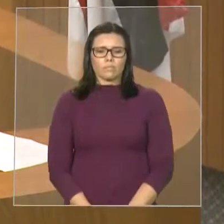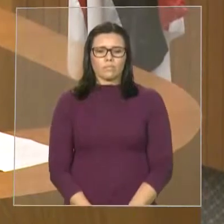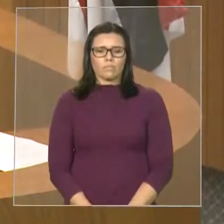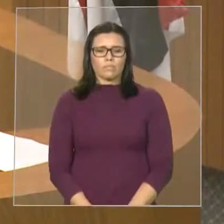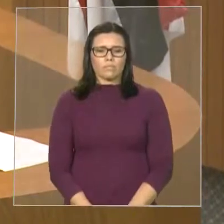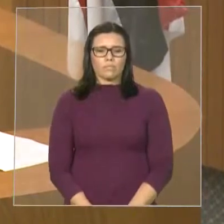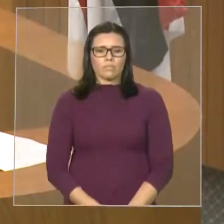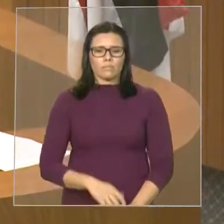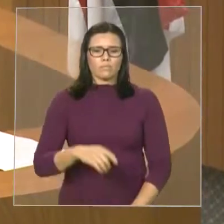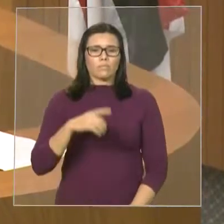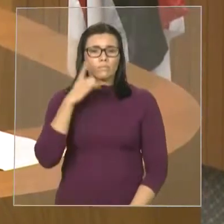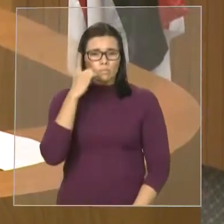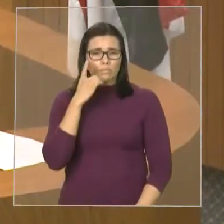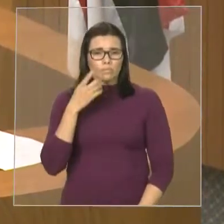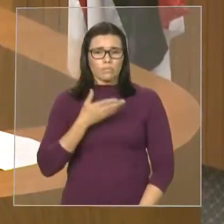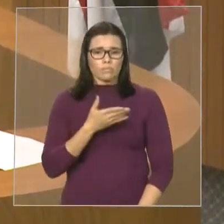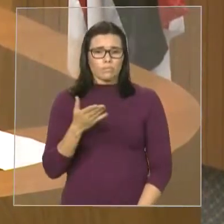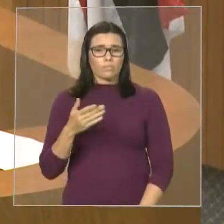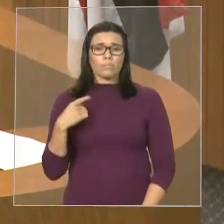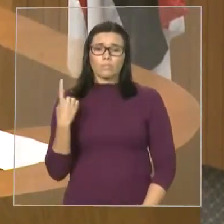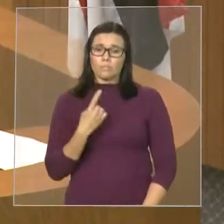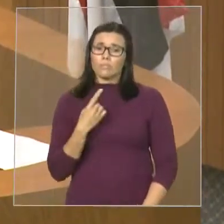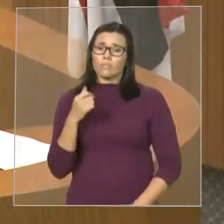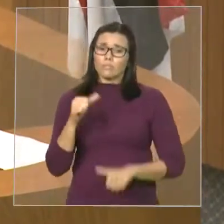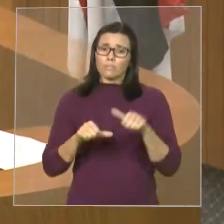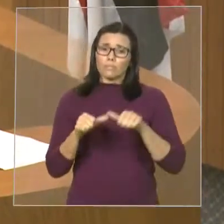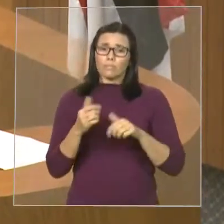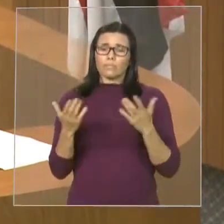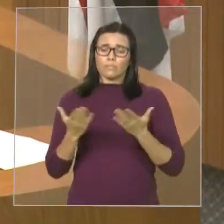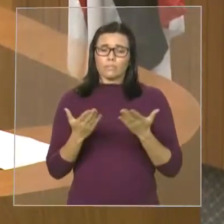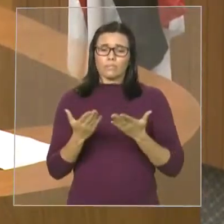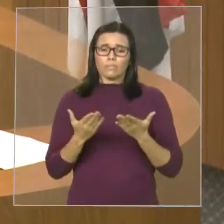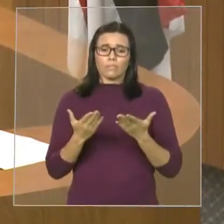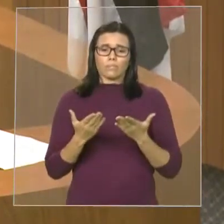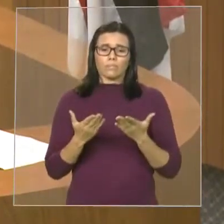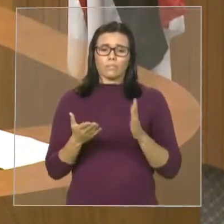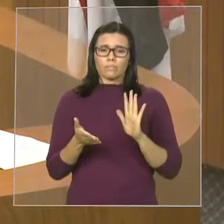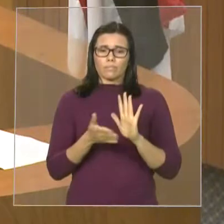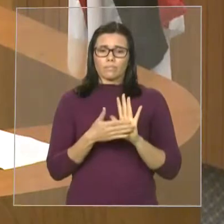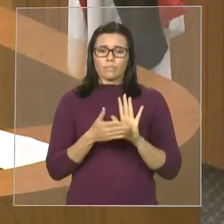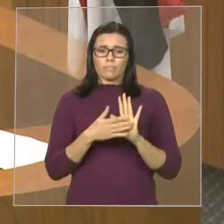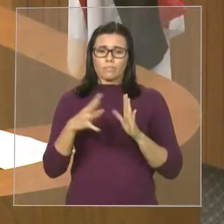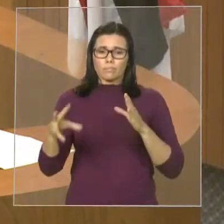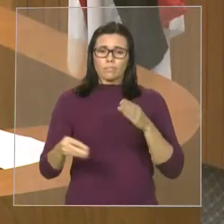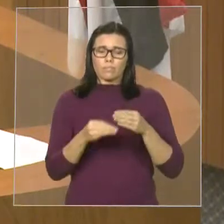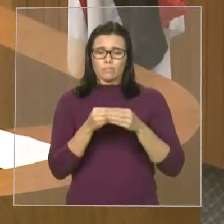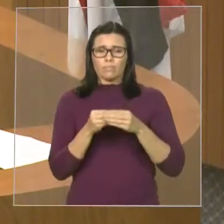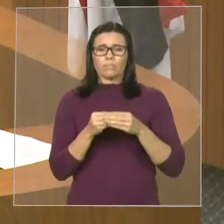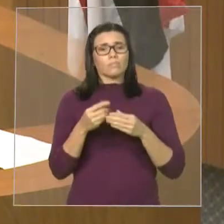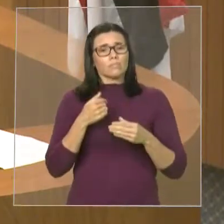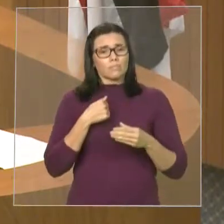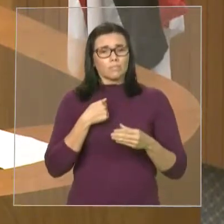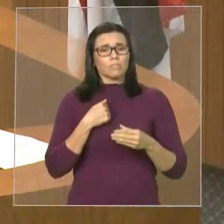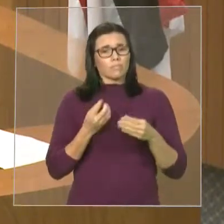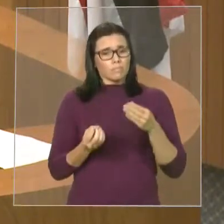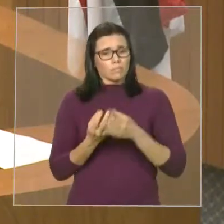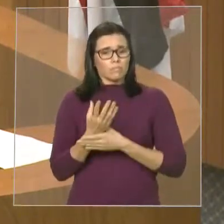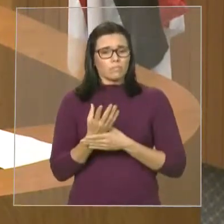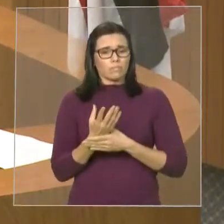Senhores deputados, nós iremos apreciar agora a emenda substitutiva que foi por nós apresentada ao projeto de